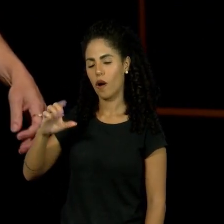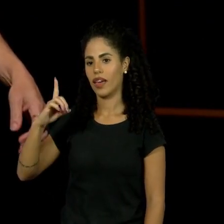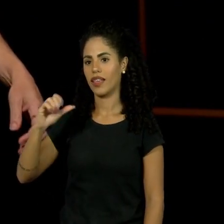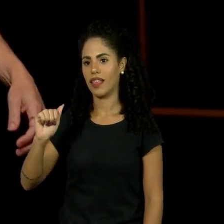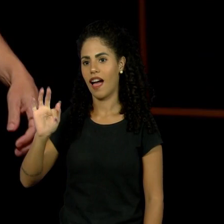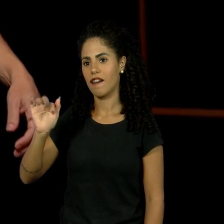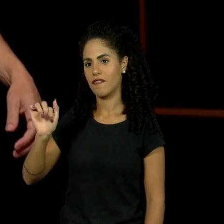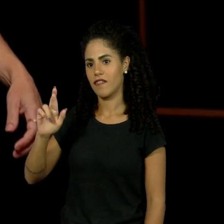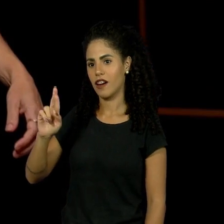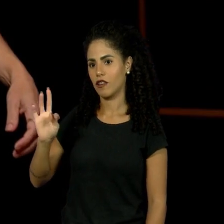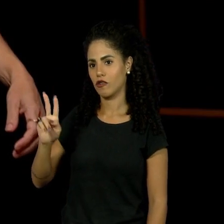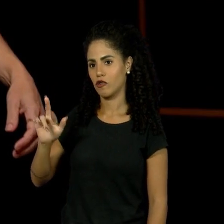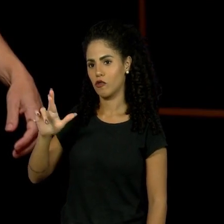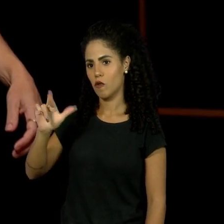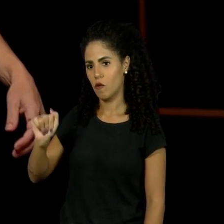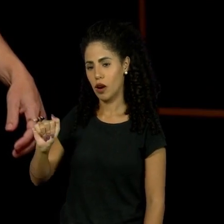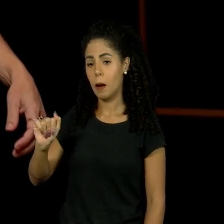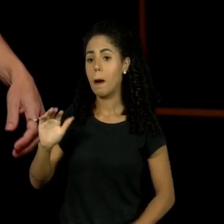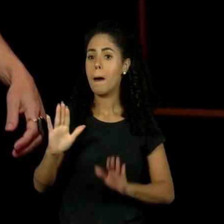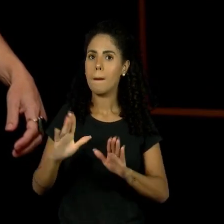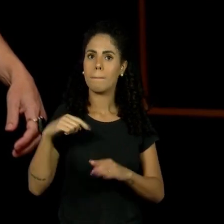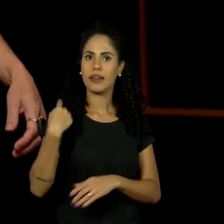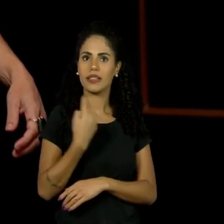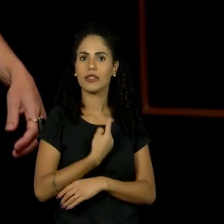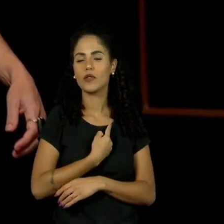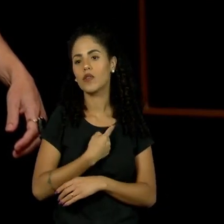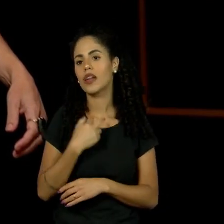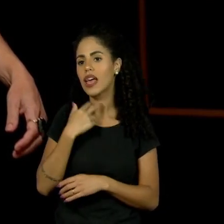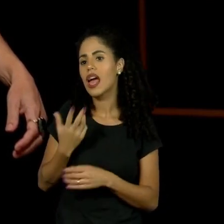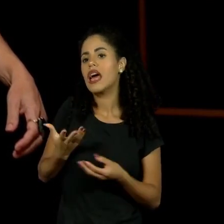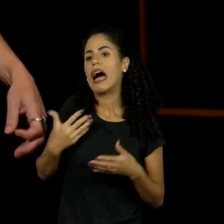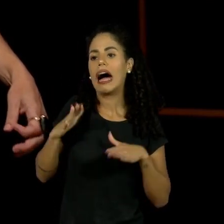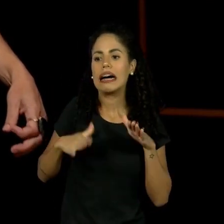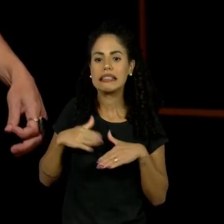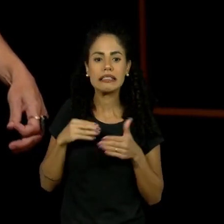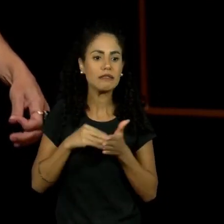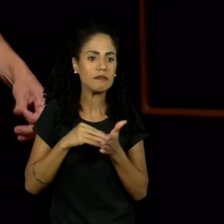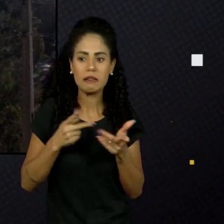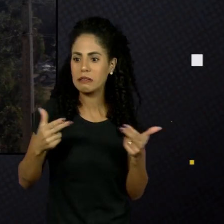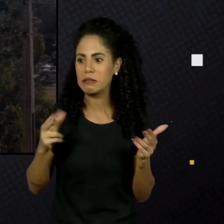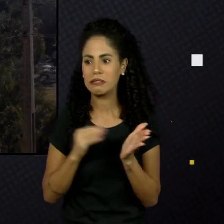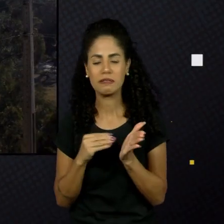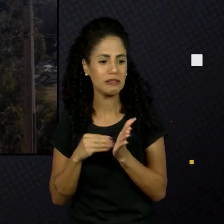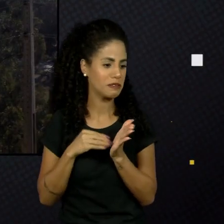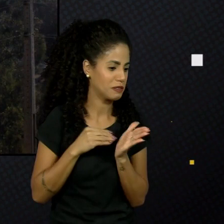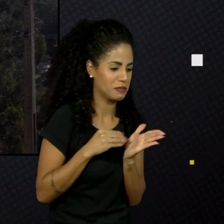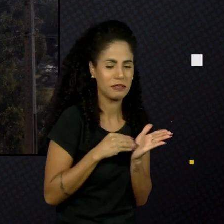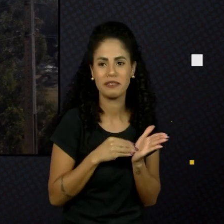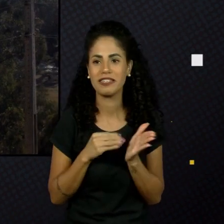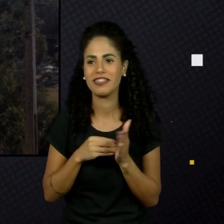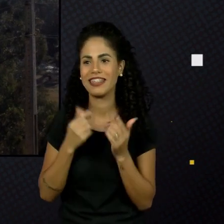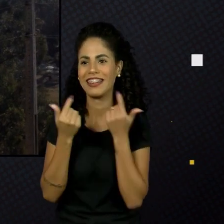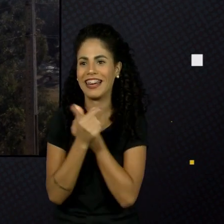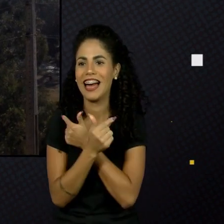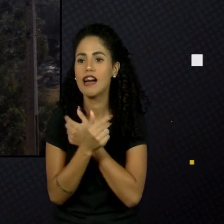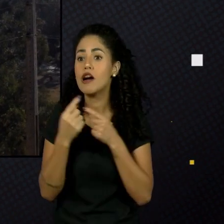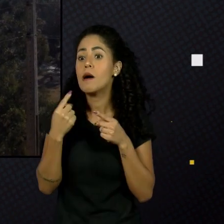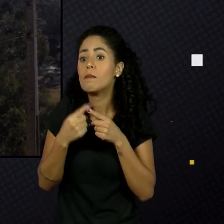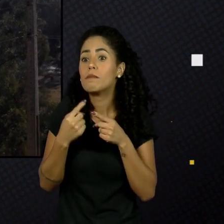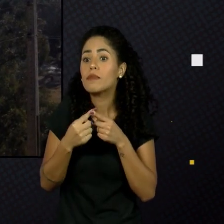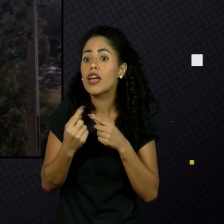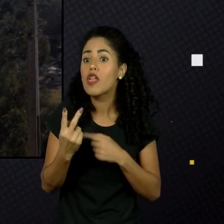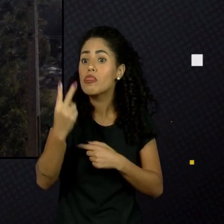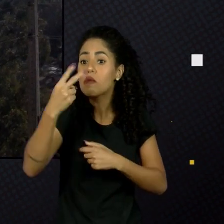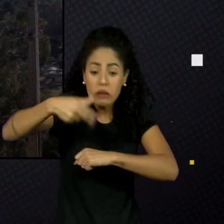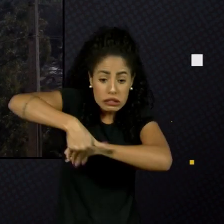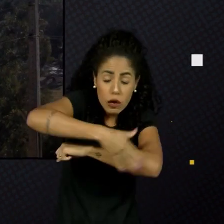Fartura. Só que com o sotaque da gente, a gente fala que é da fartura, que farta tudo. Porque São Roque tem duas ruas